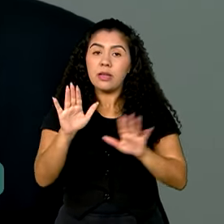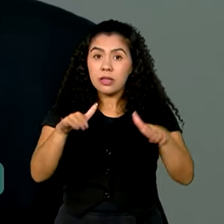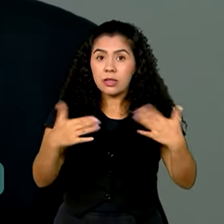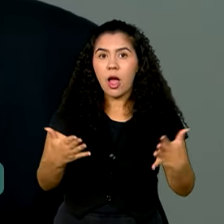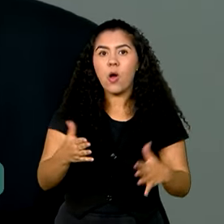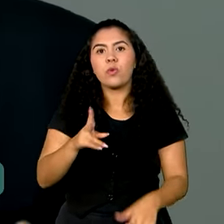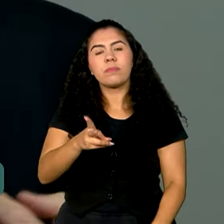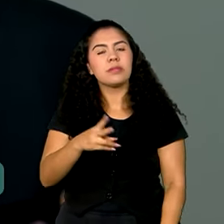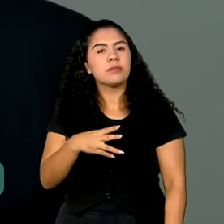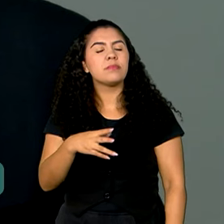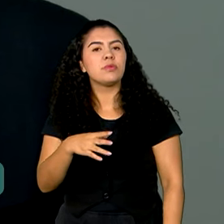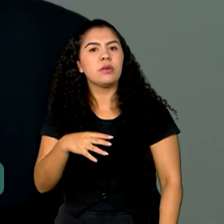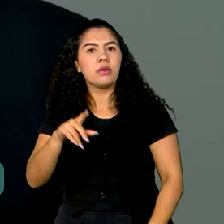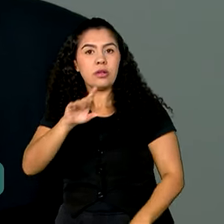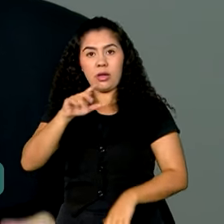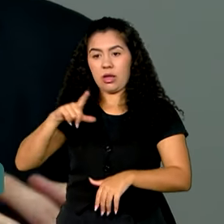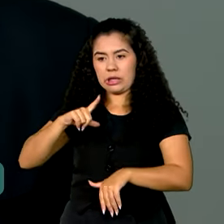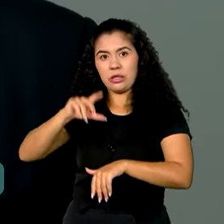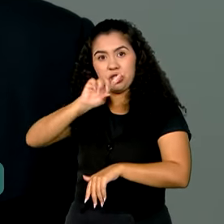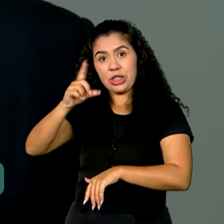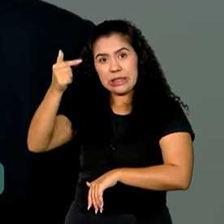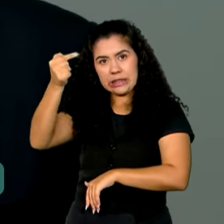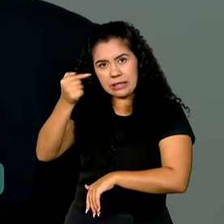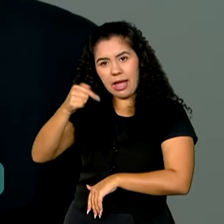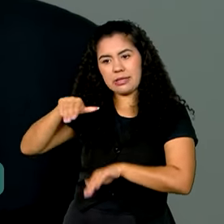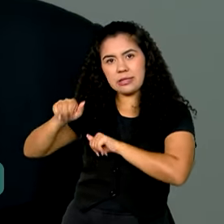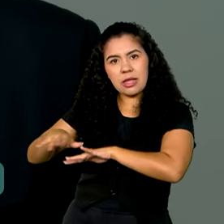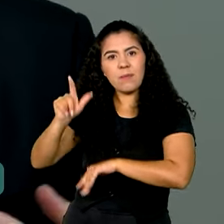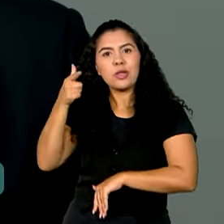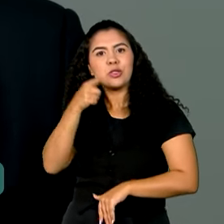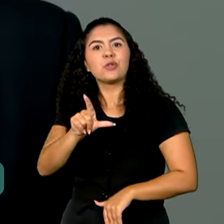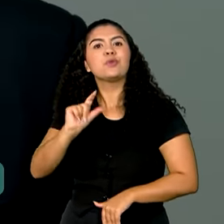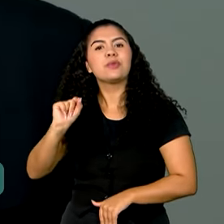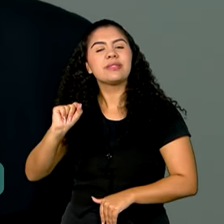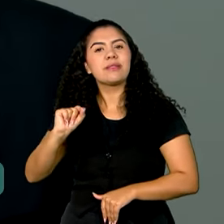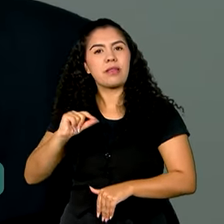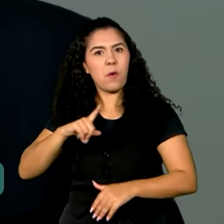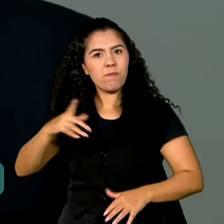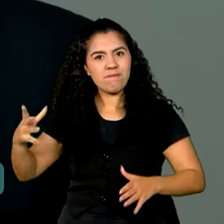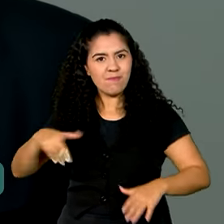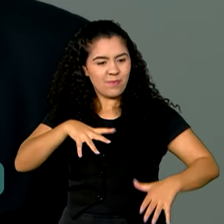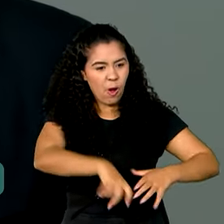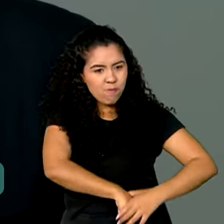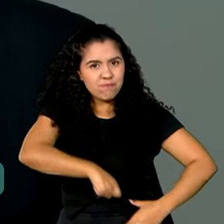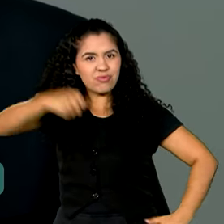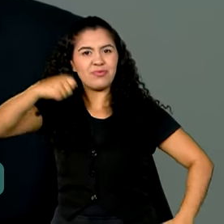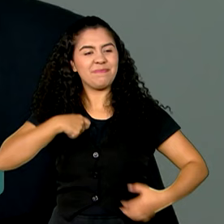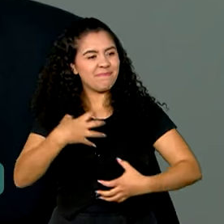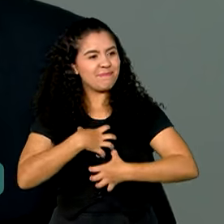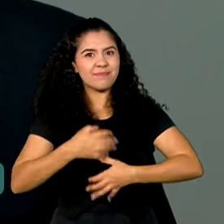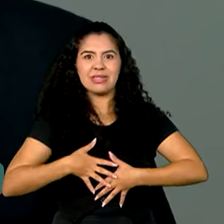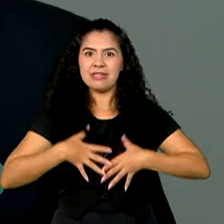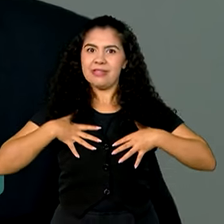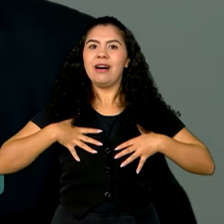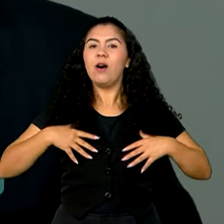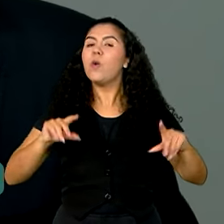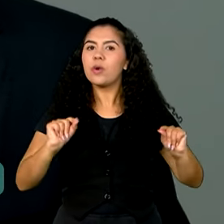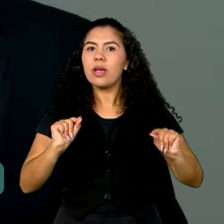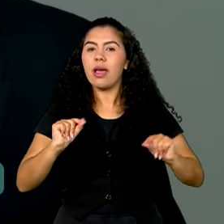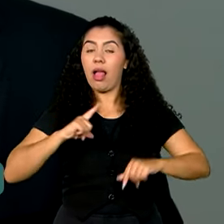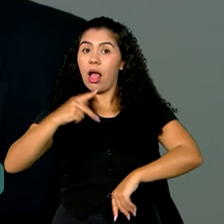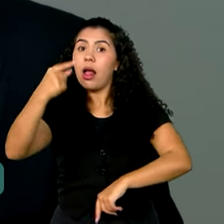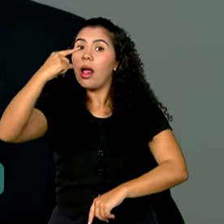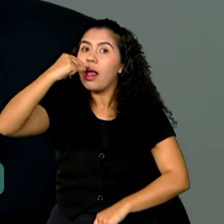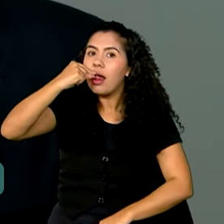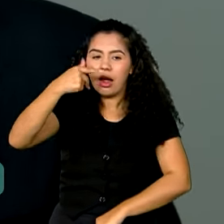tempo que no 7 de setembro nós resgatamos o sentimento de orgulho nacional, é bom lembrar que a